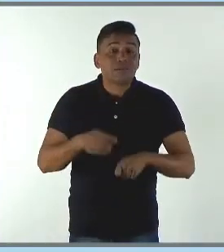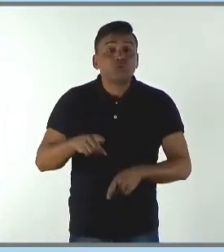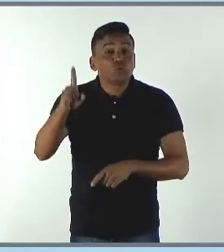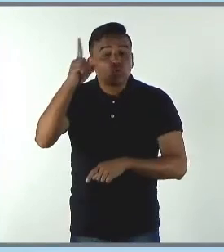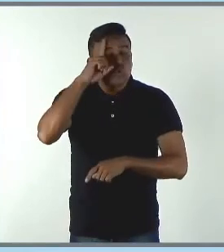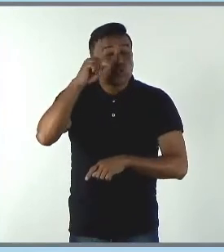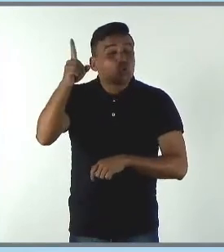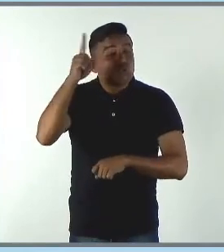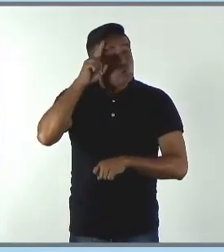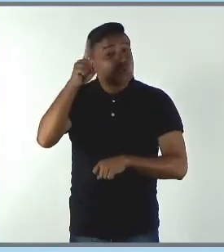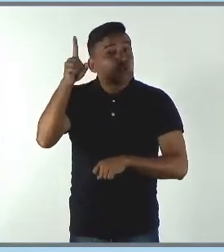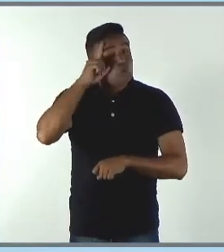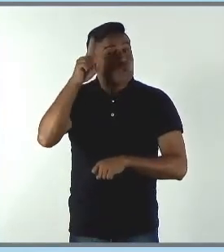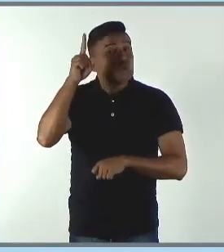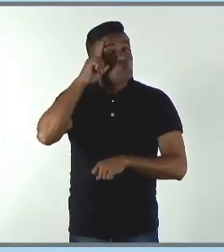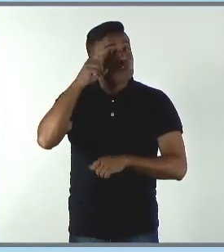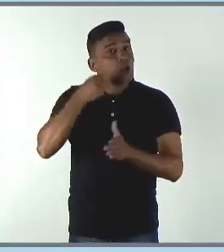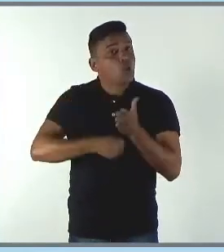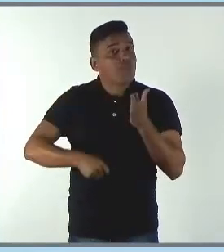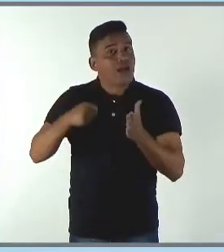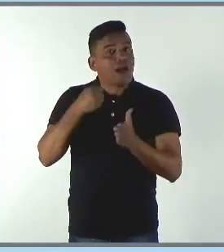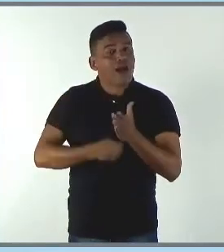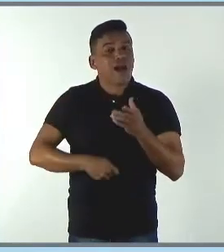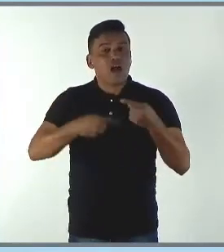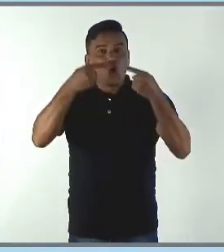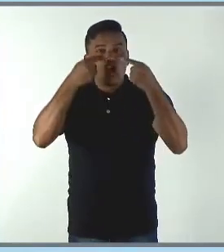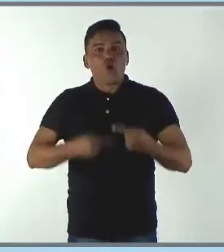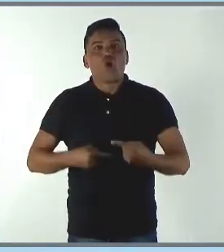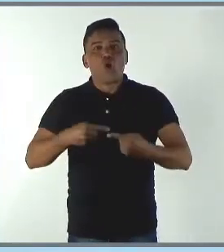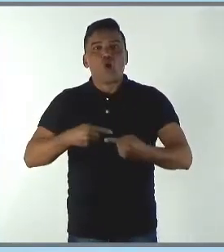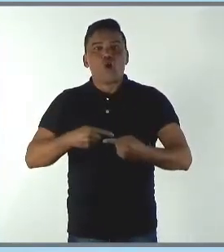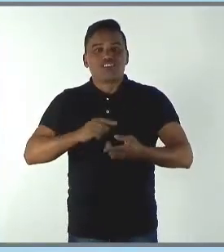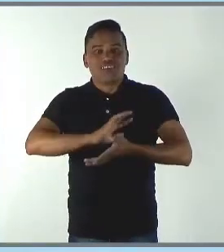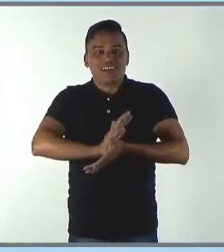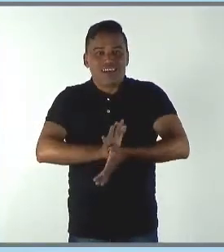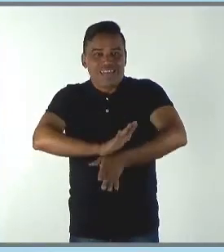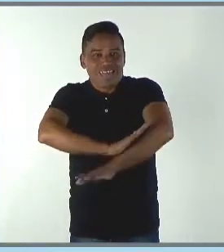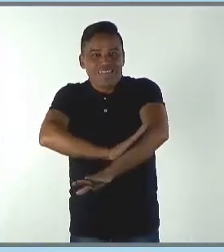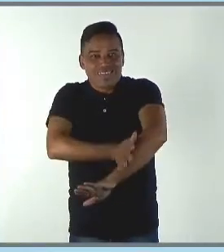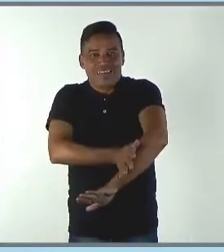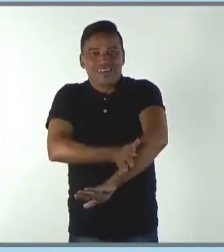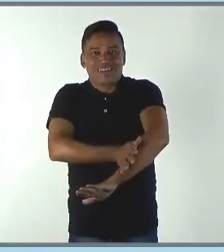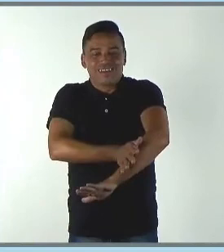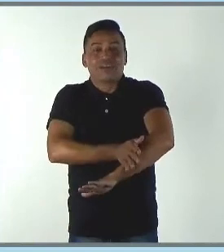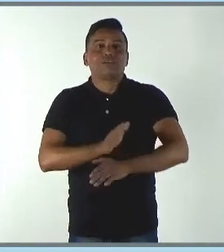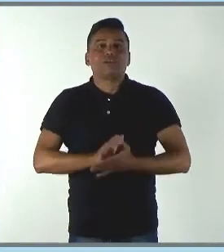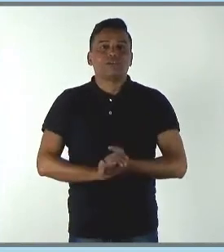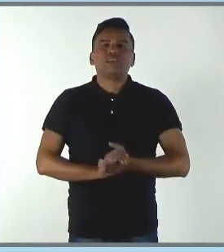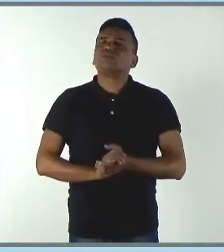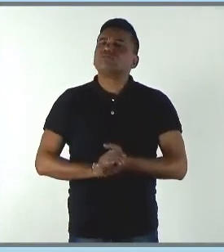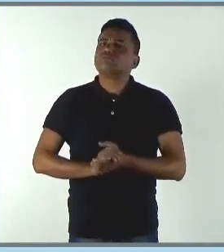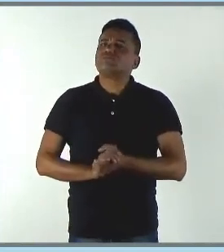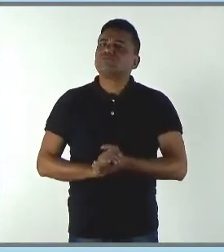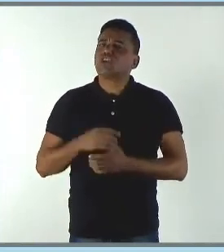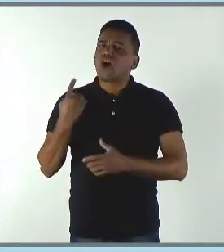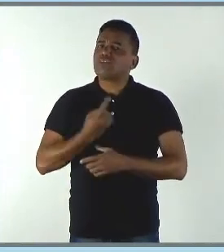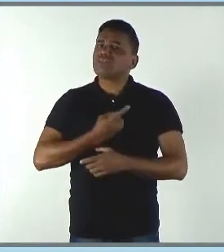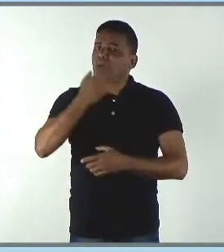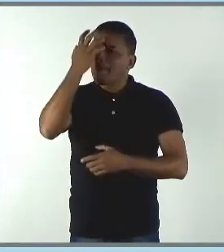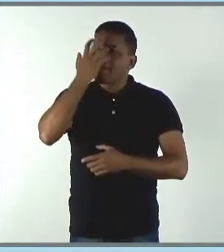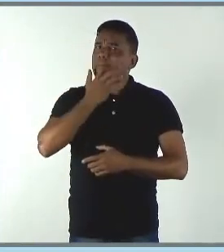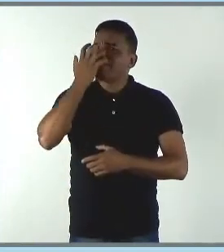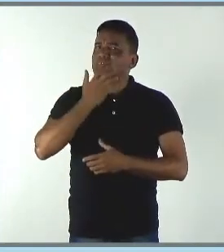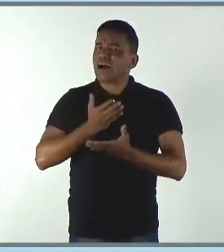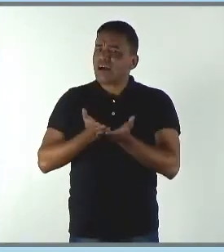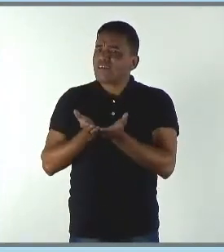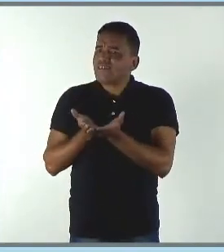diariamente nessa luta antirracista, né? Nessa seriedade de pensar um virando a